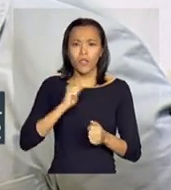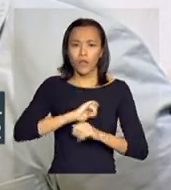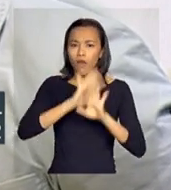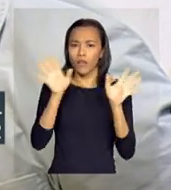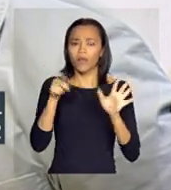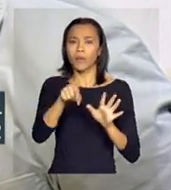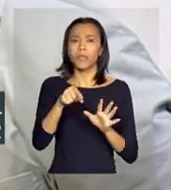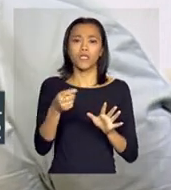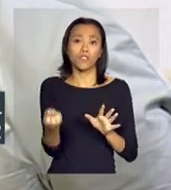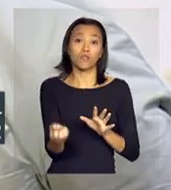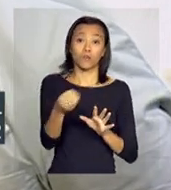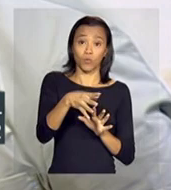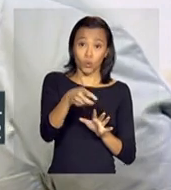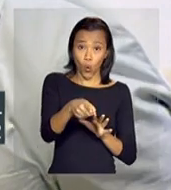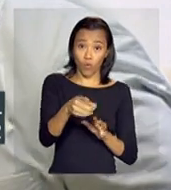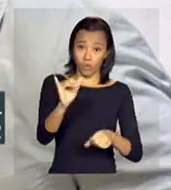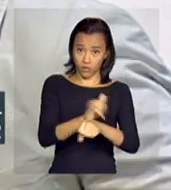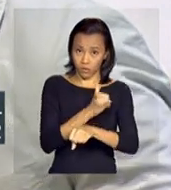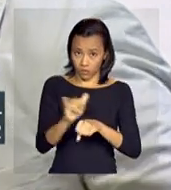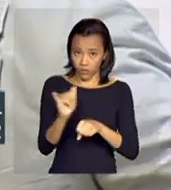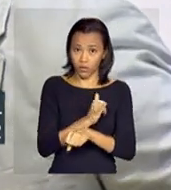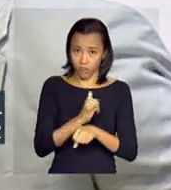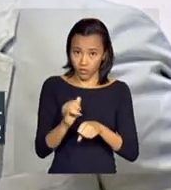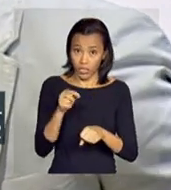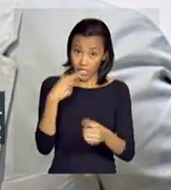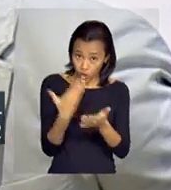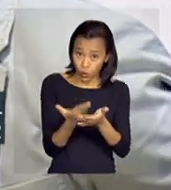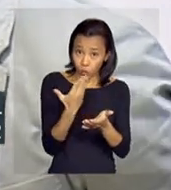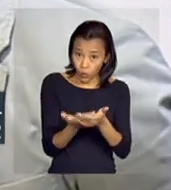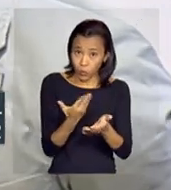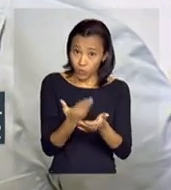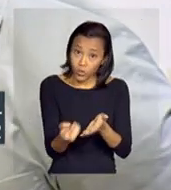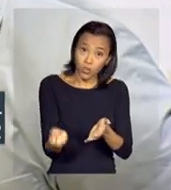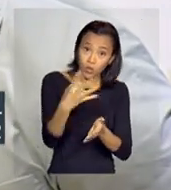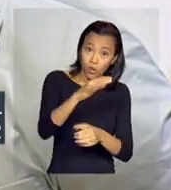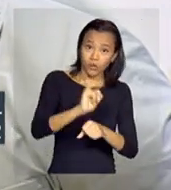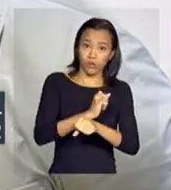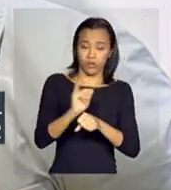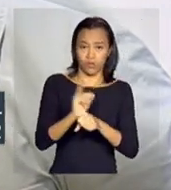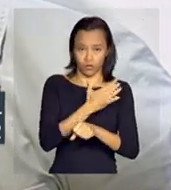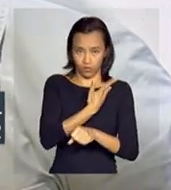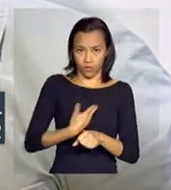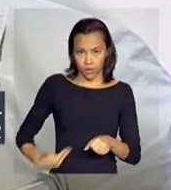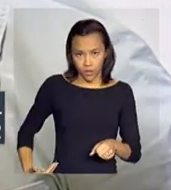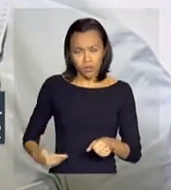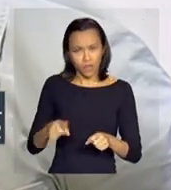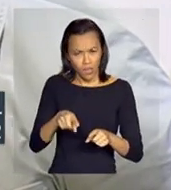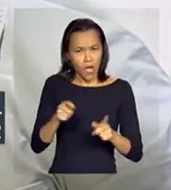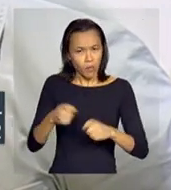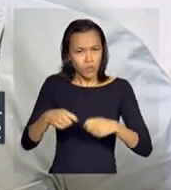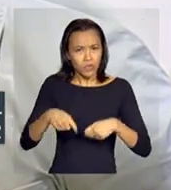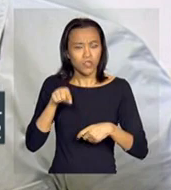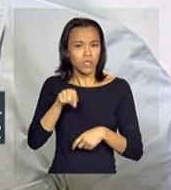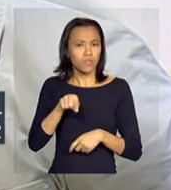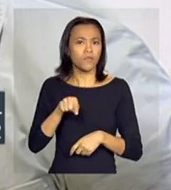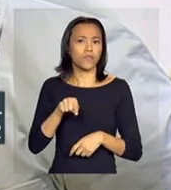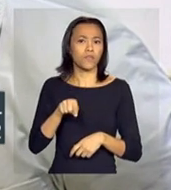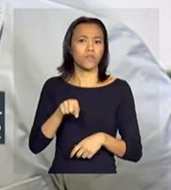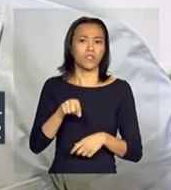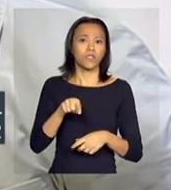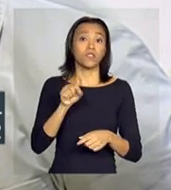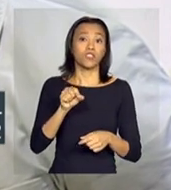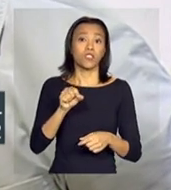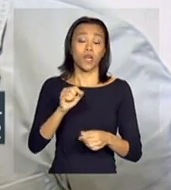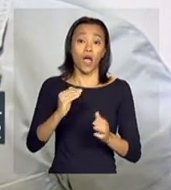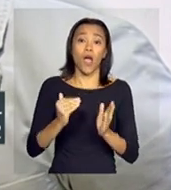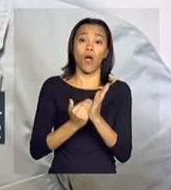desse novo mecanismo, esse estudo sobre novos mecanismos, também está a possibilidade de se elevar o